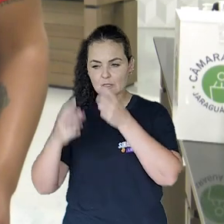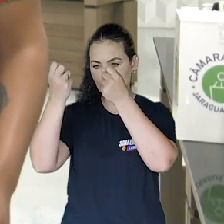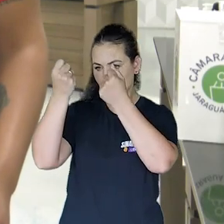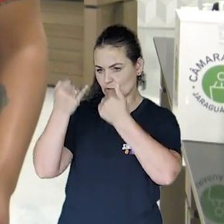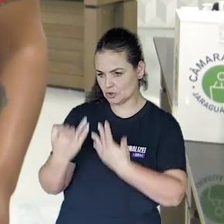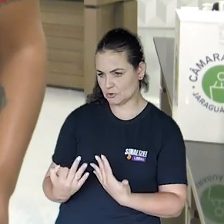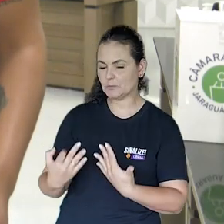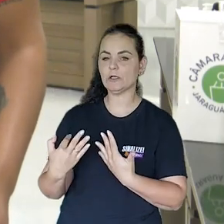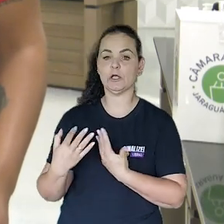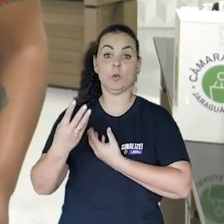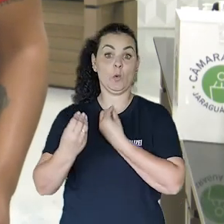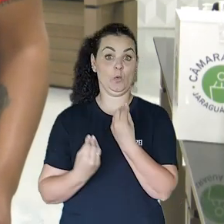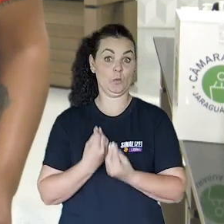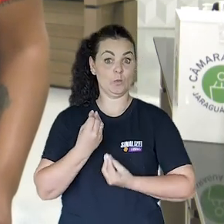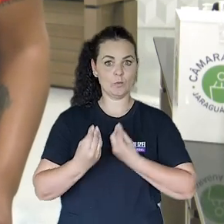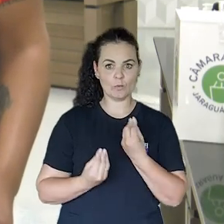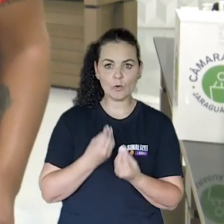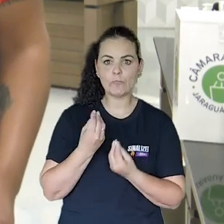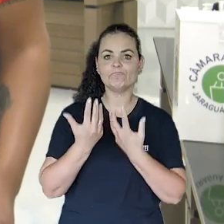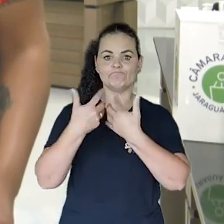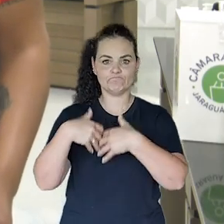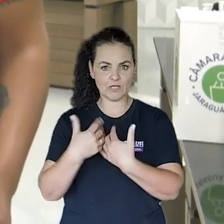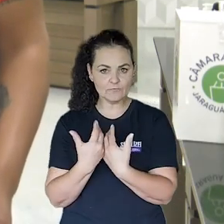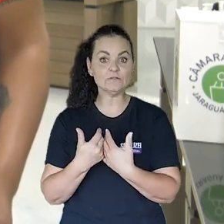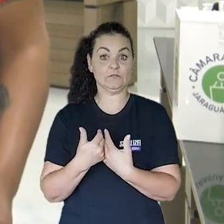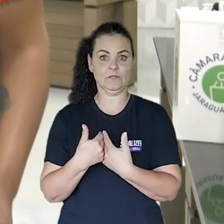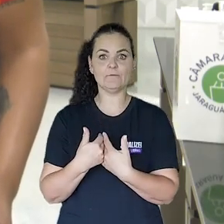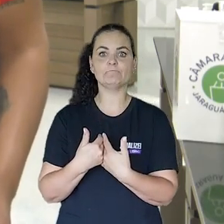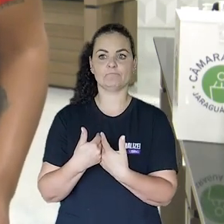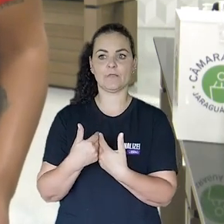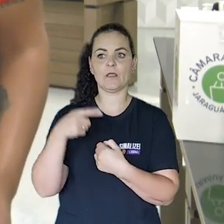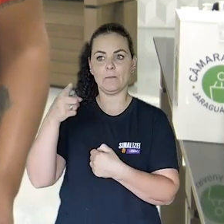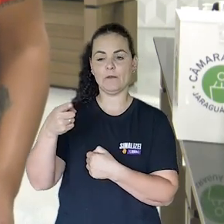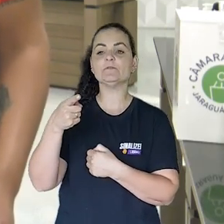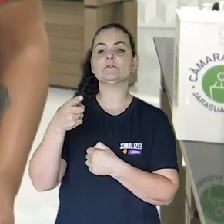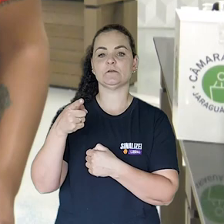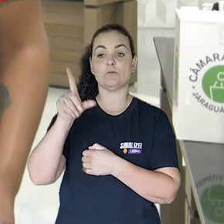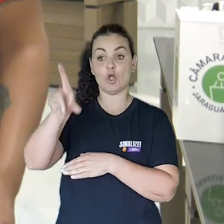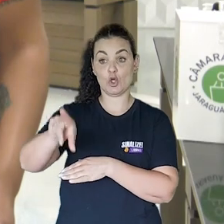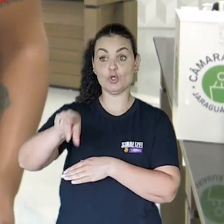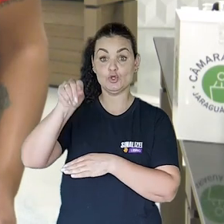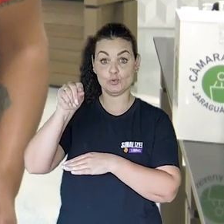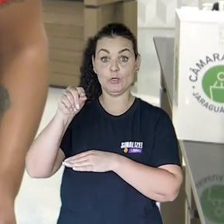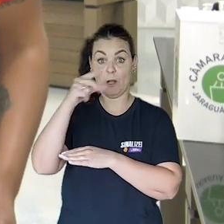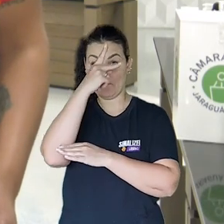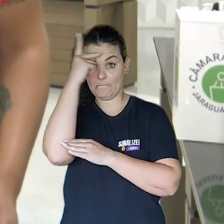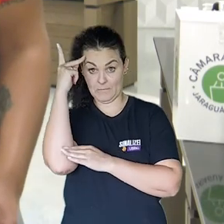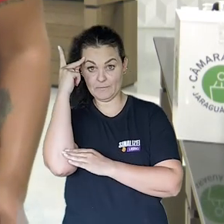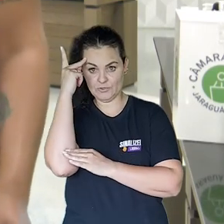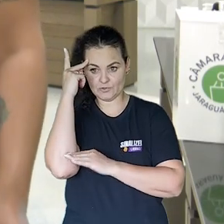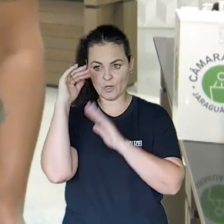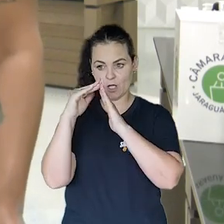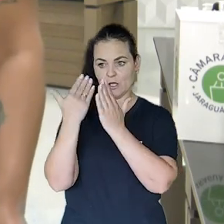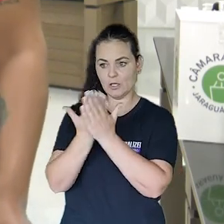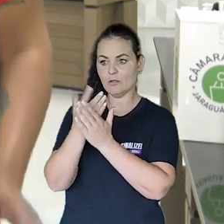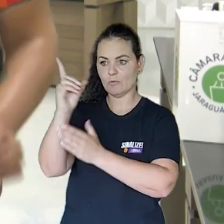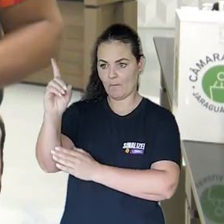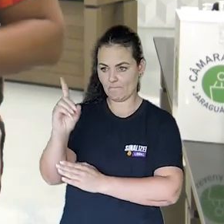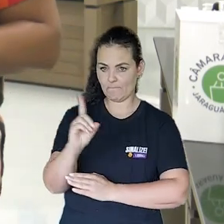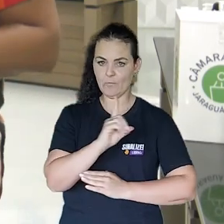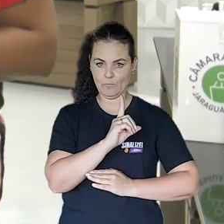vereador mirim titular e um vereador mirim suplente. Até o dia 18 de novembro é o prazo para que as